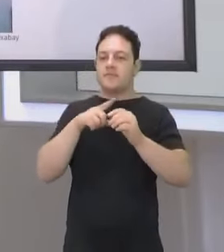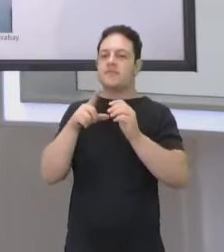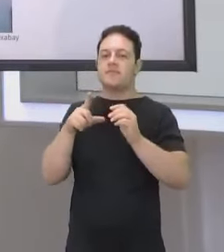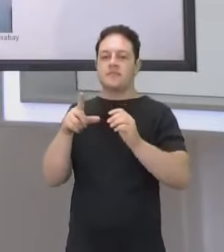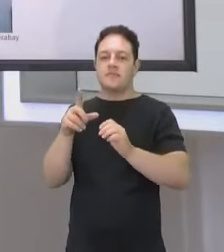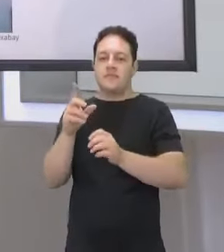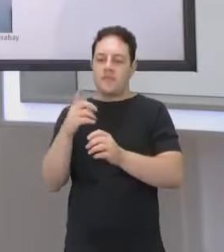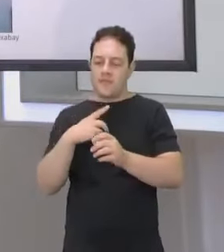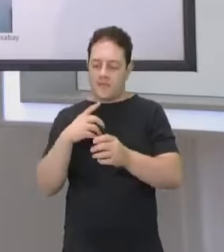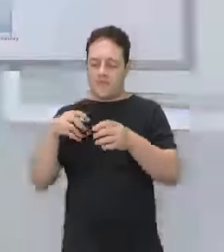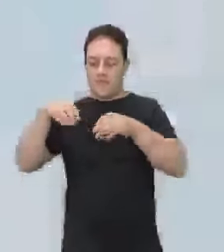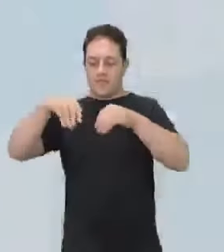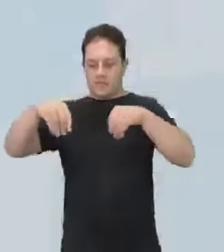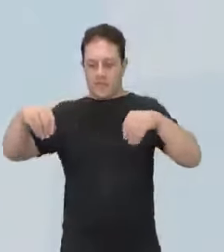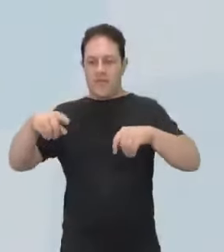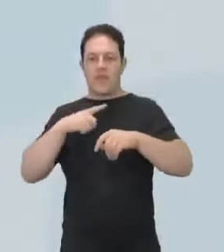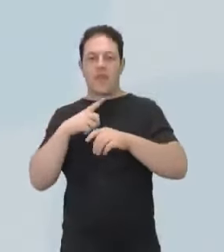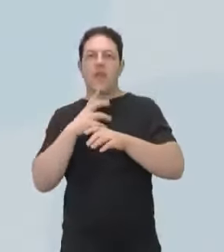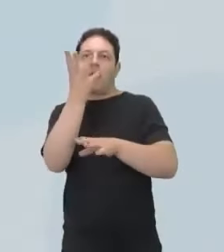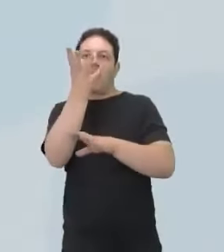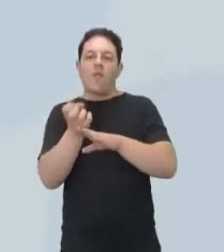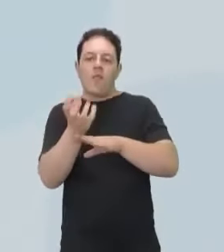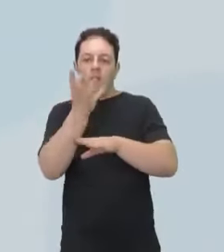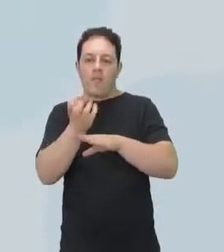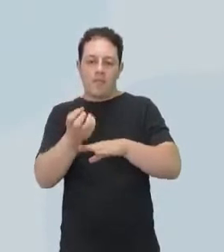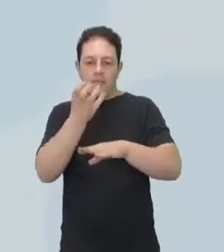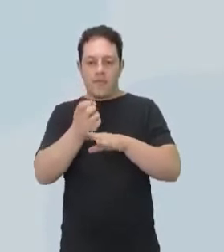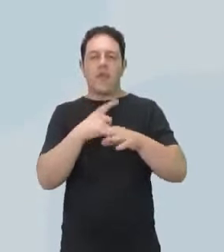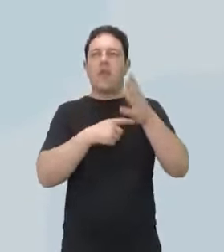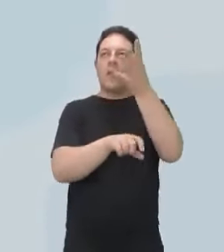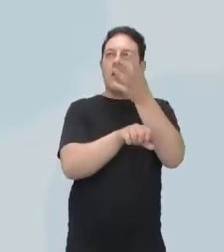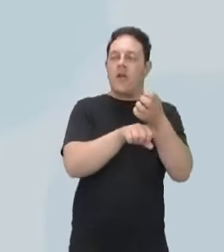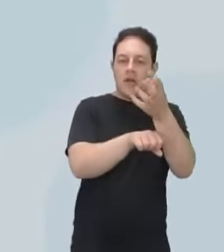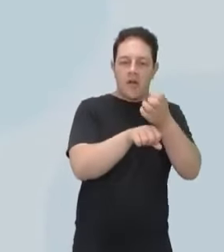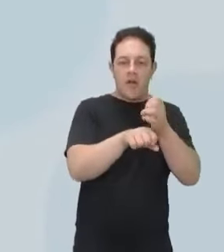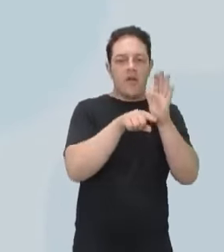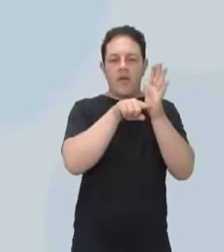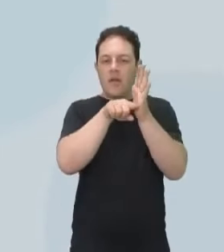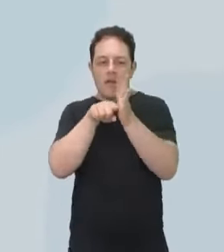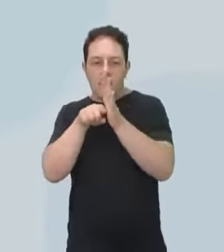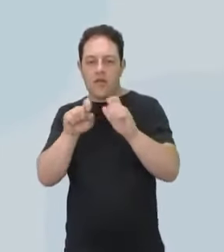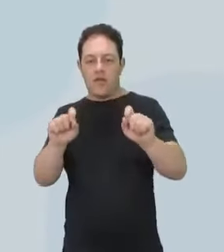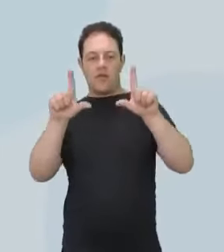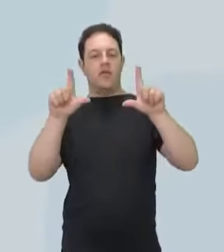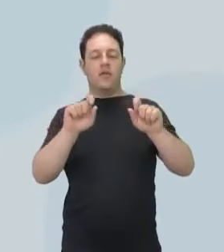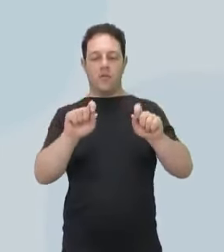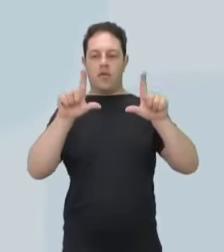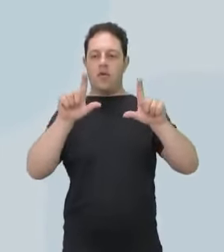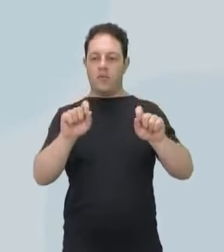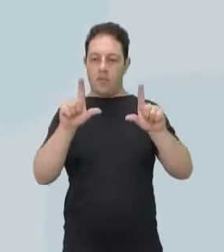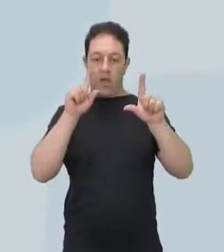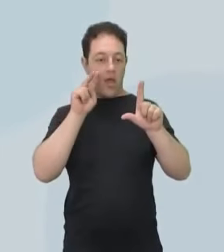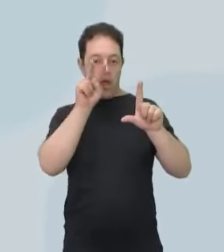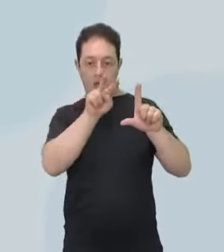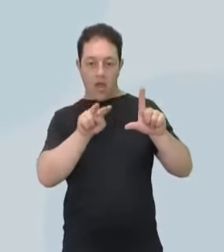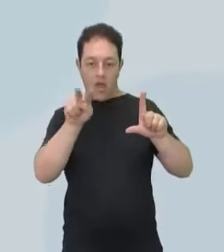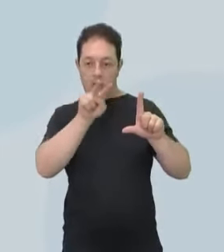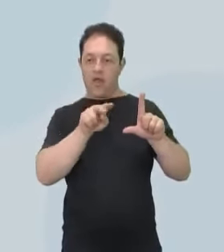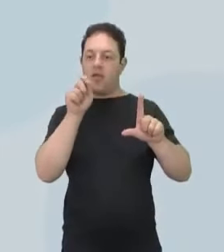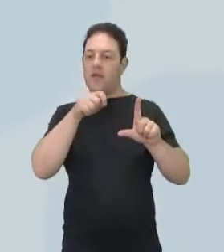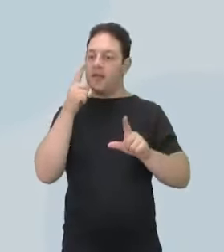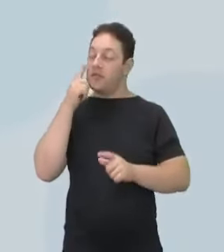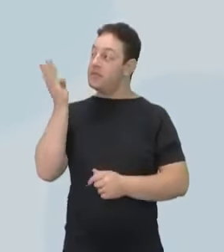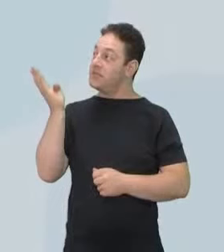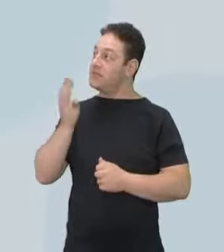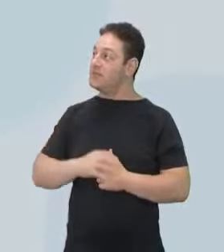os sensores de solo, radares e estações meteorológicas, a ter esse tipo de material, que são